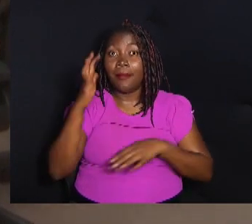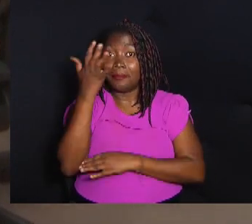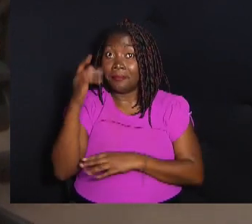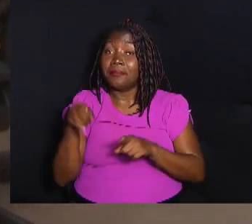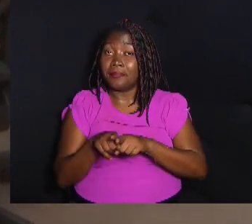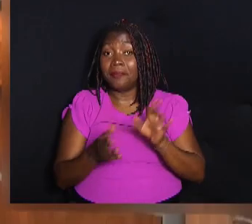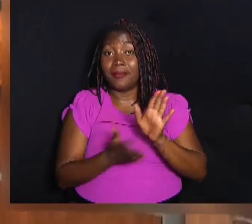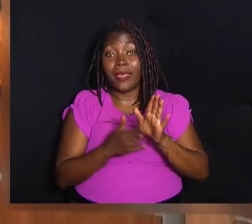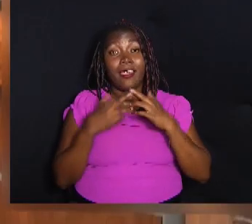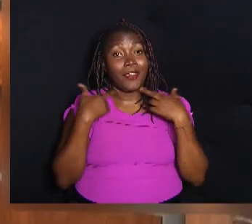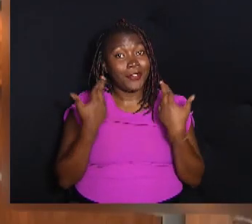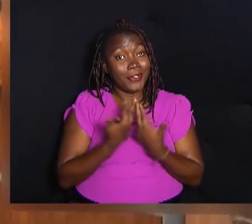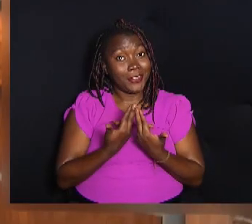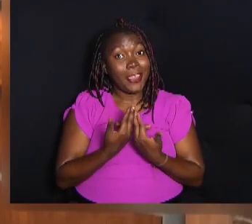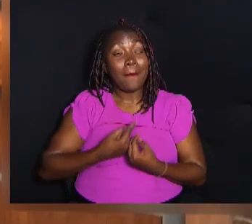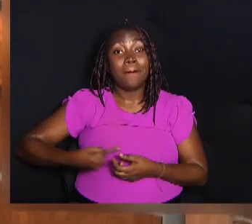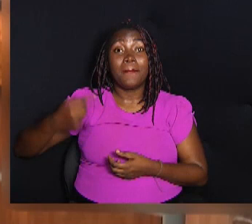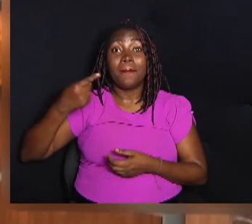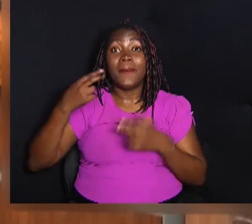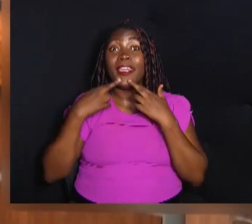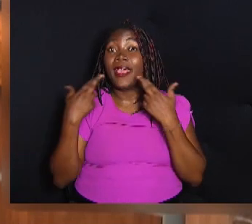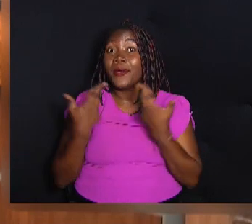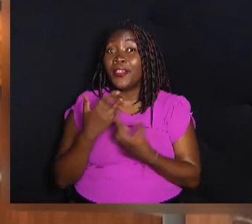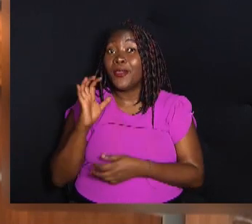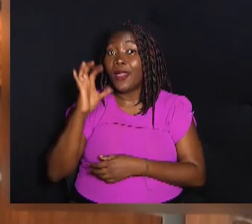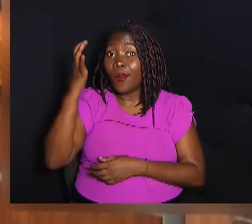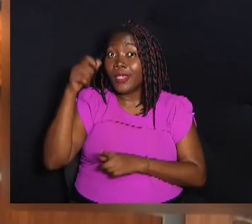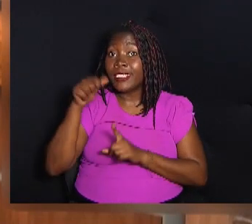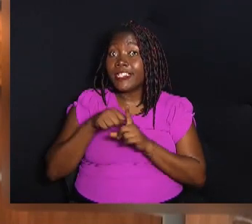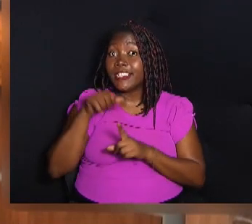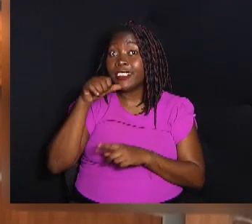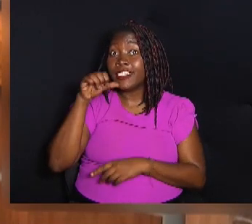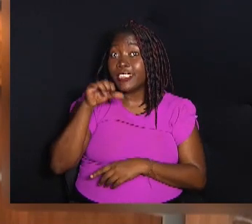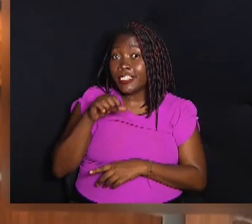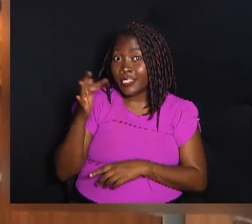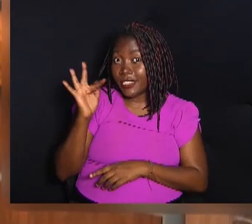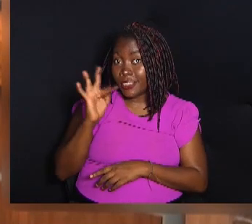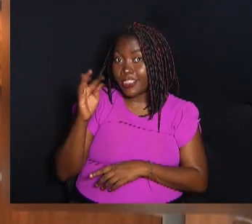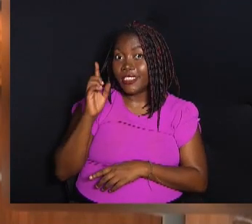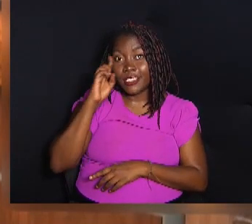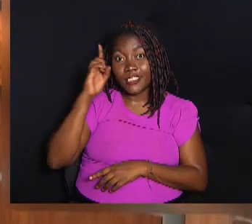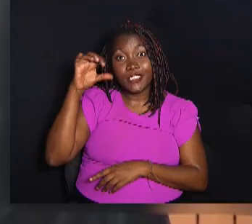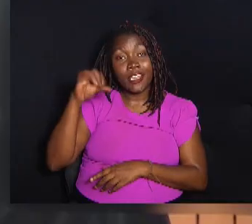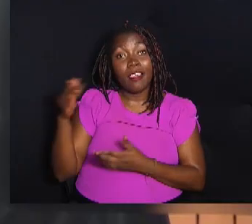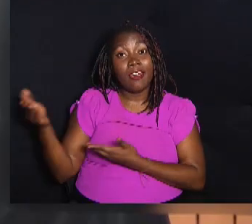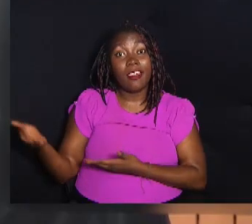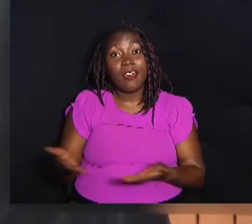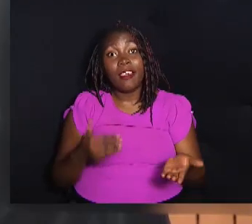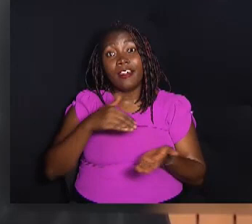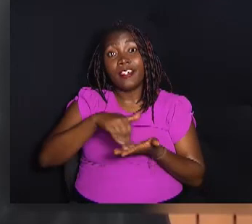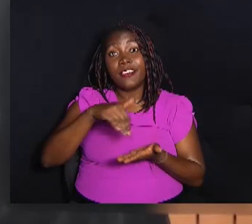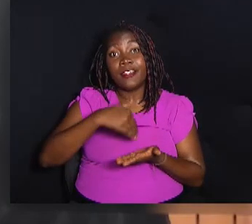pautas nas reuniões a primeira reunião aconteceu em 9 de Fevereiro e recebeu o secretário municipal de serviços públicos